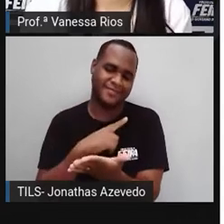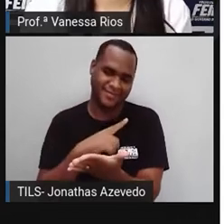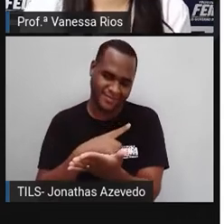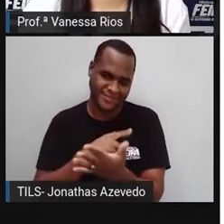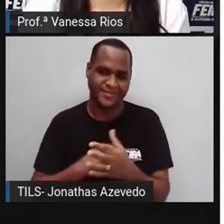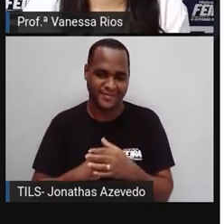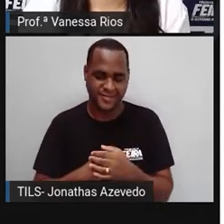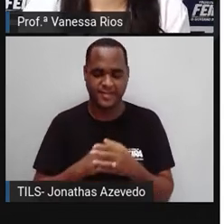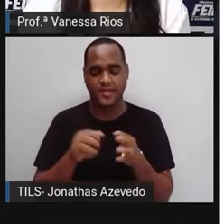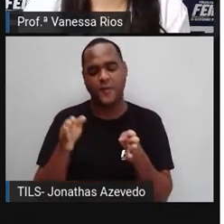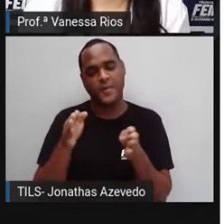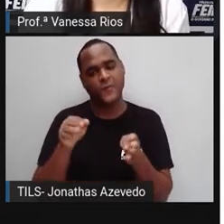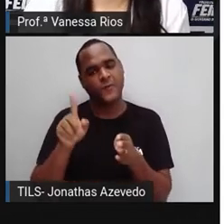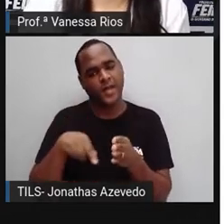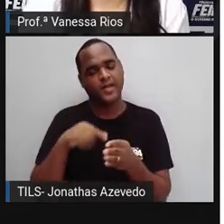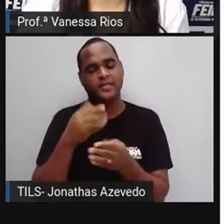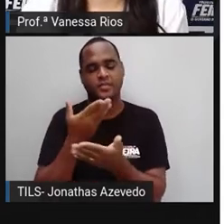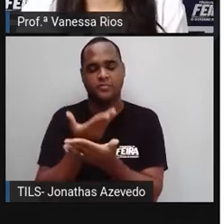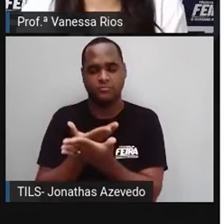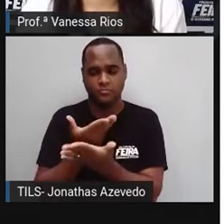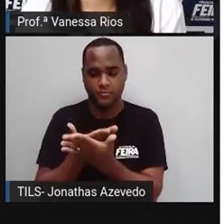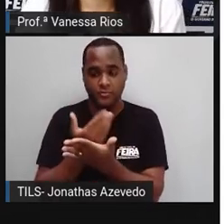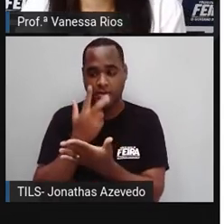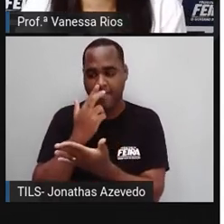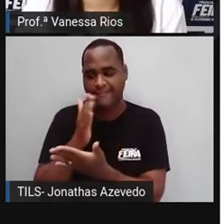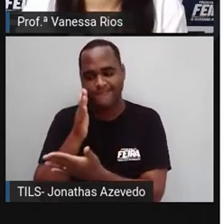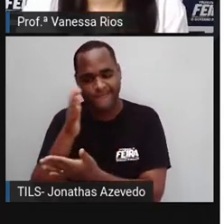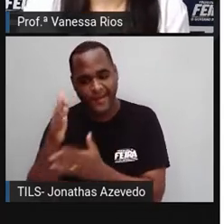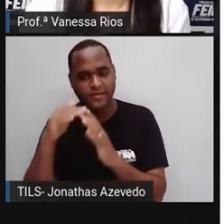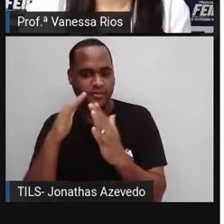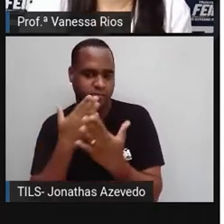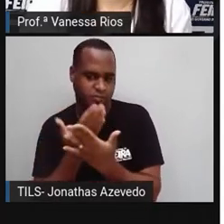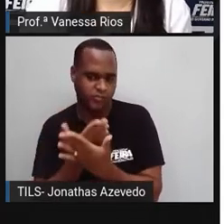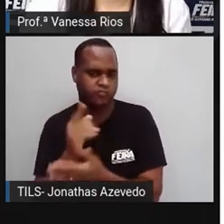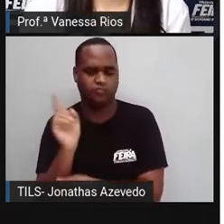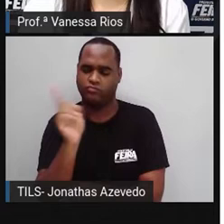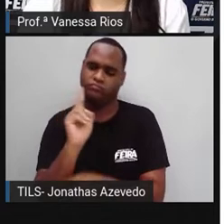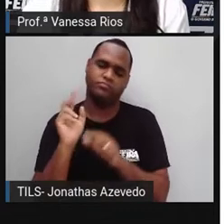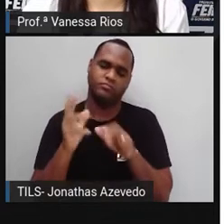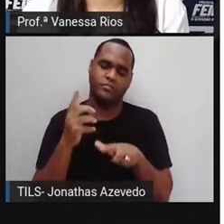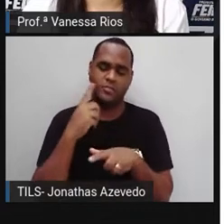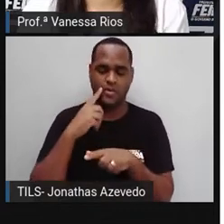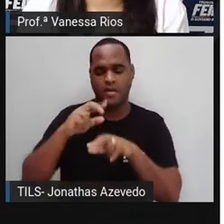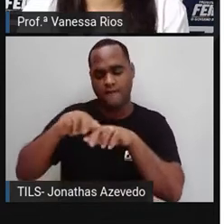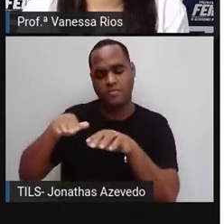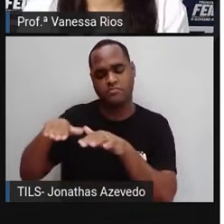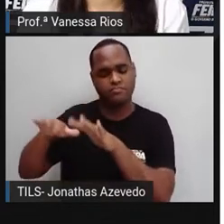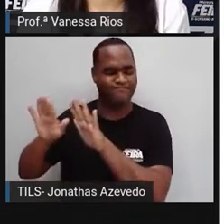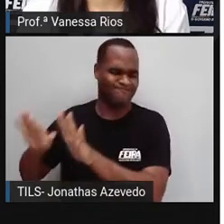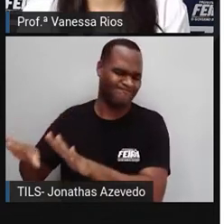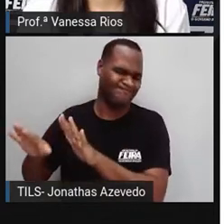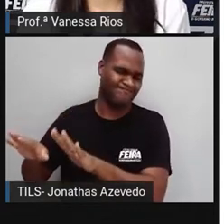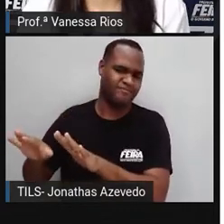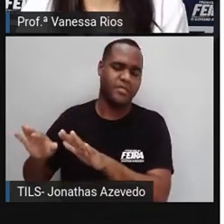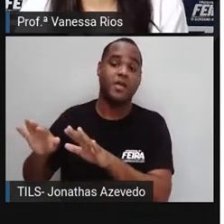período em que os estudantes aí deixam de ir para a escola, né? Deixam aí as suas atividades